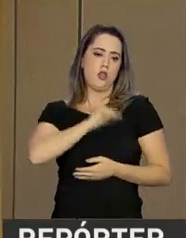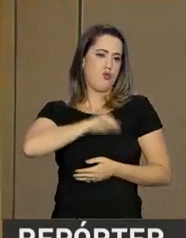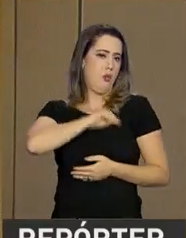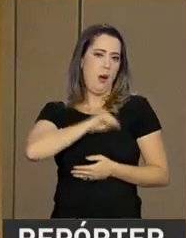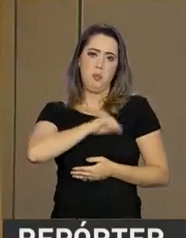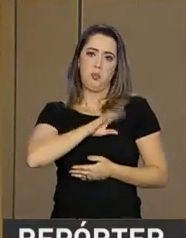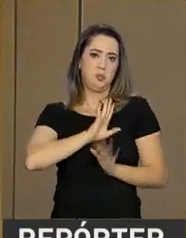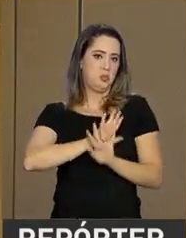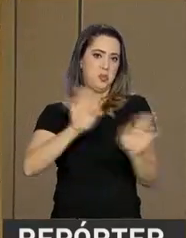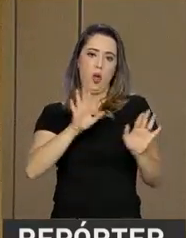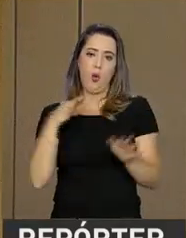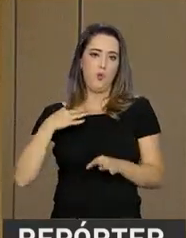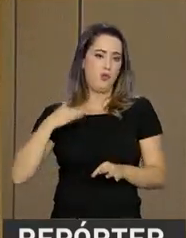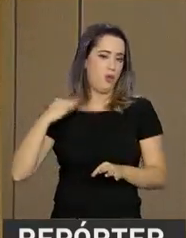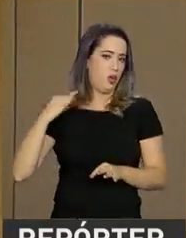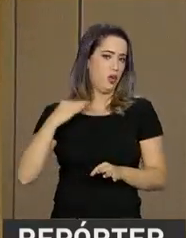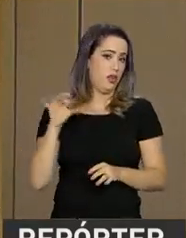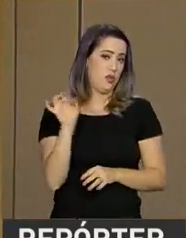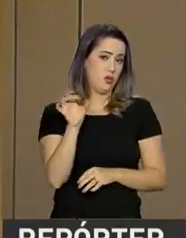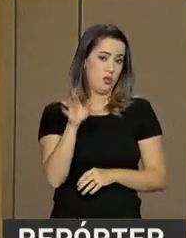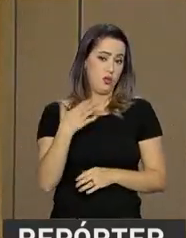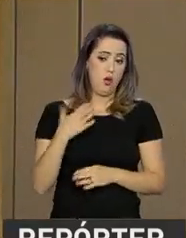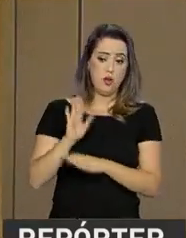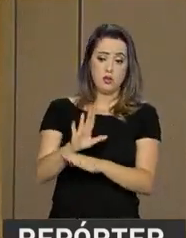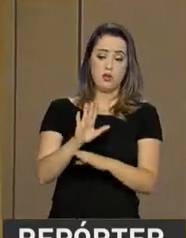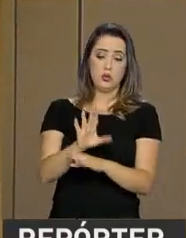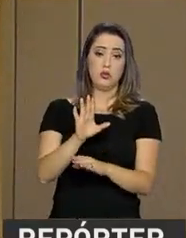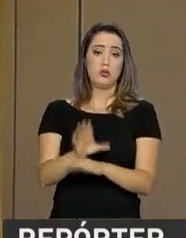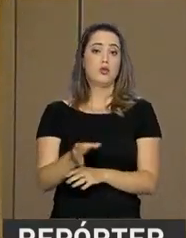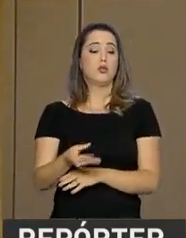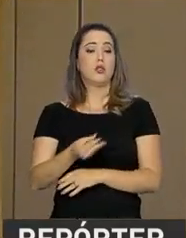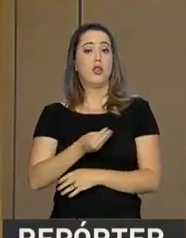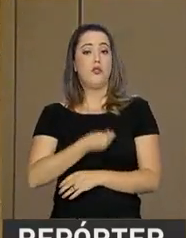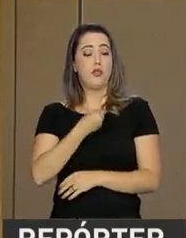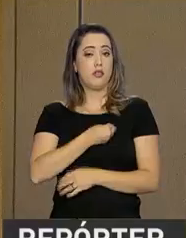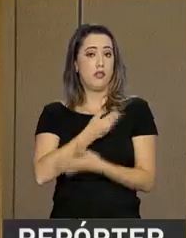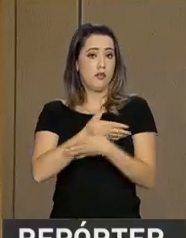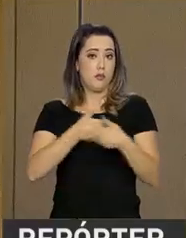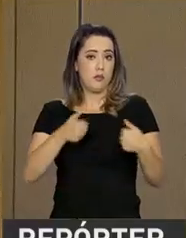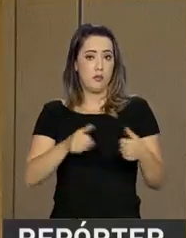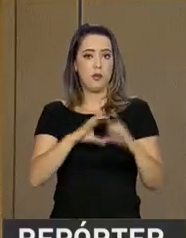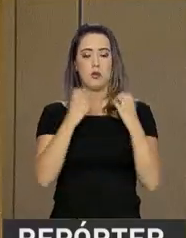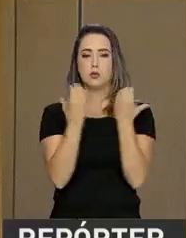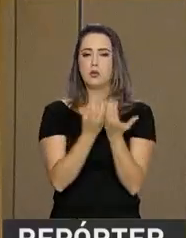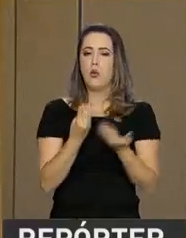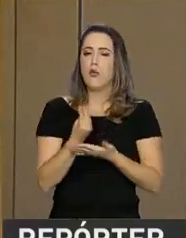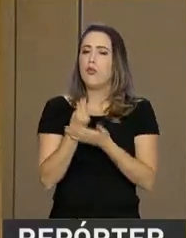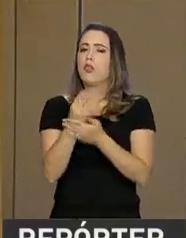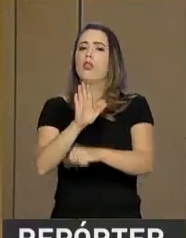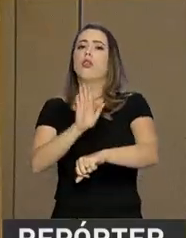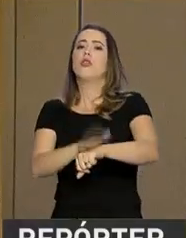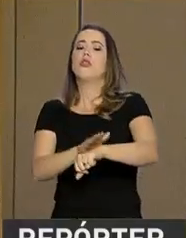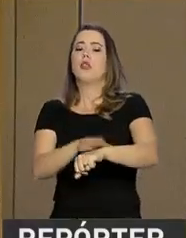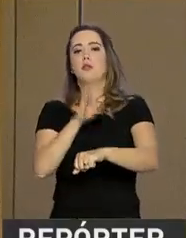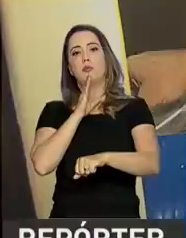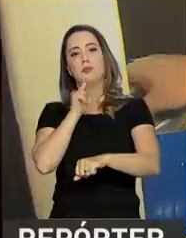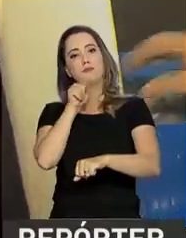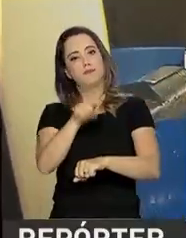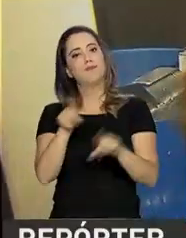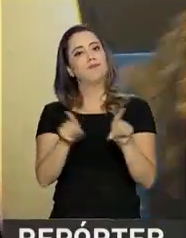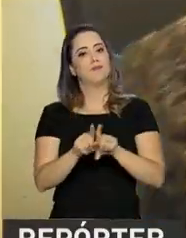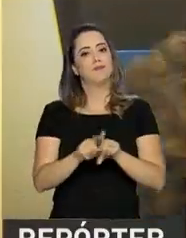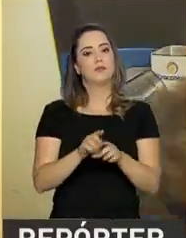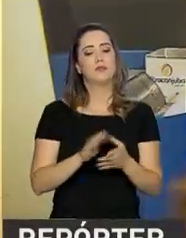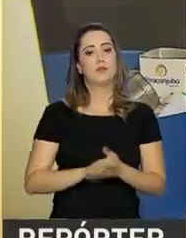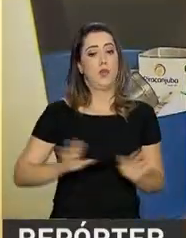diversas formas de actividade em benefício do bem estar da comunidade doando tempo e conhecimentos para